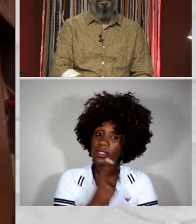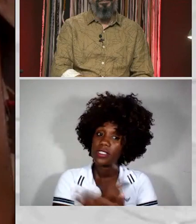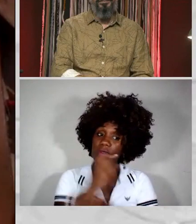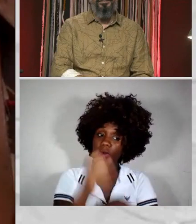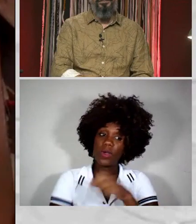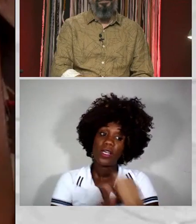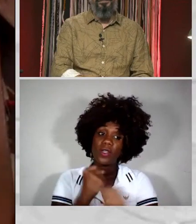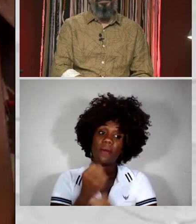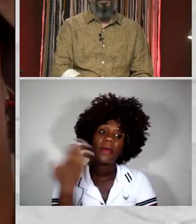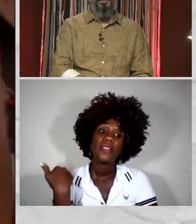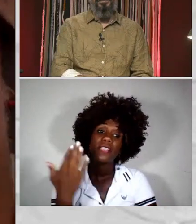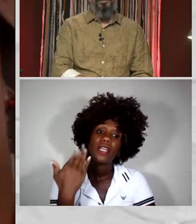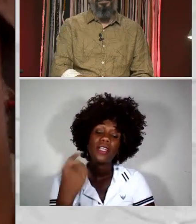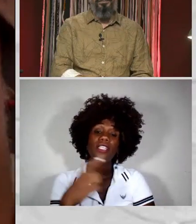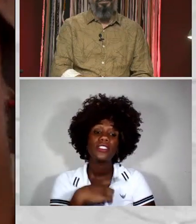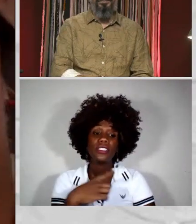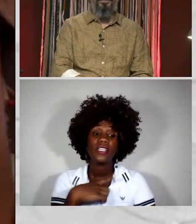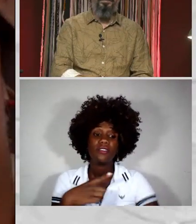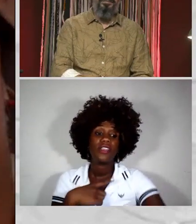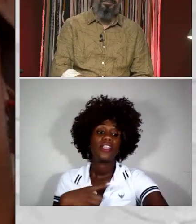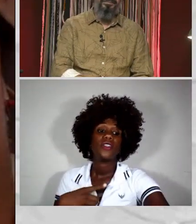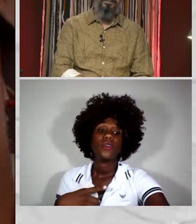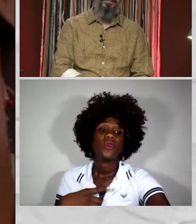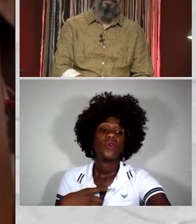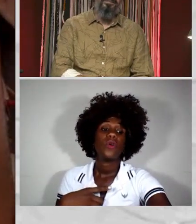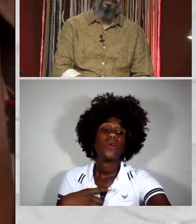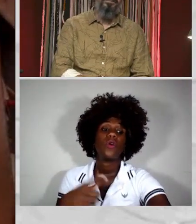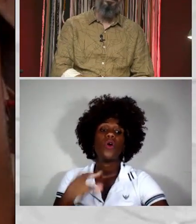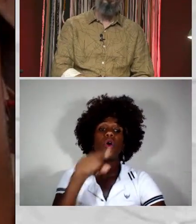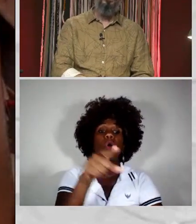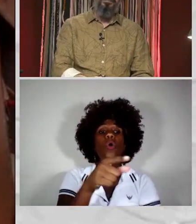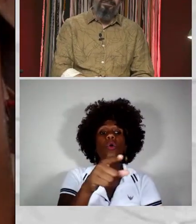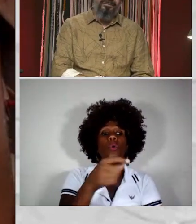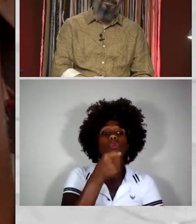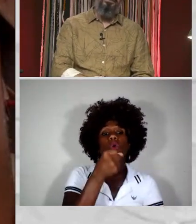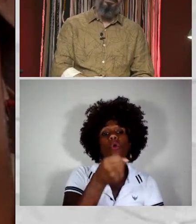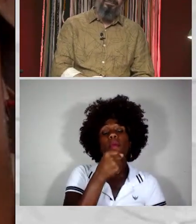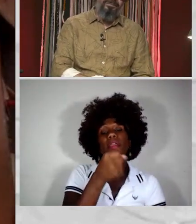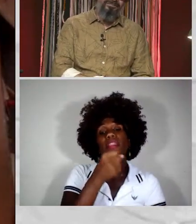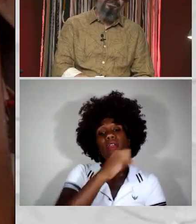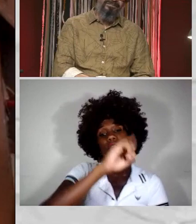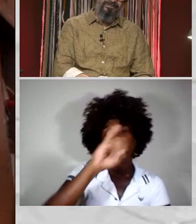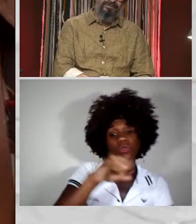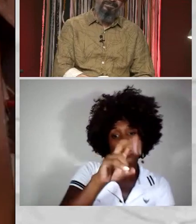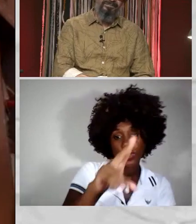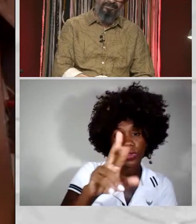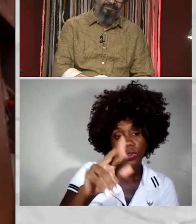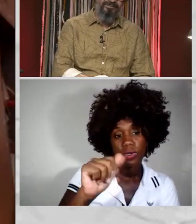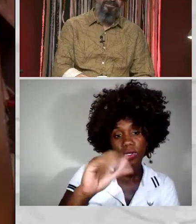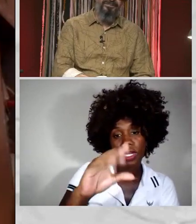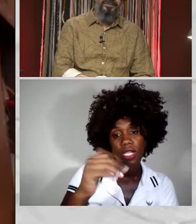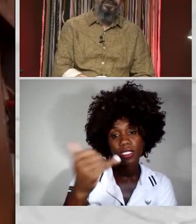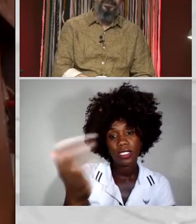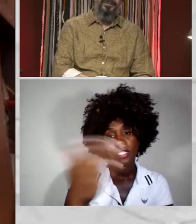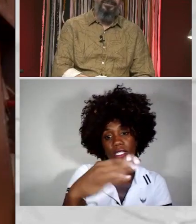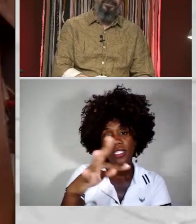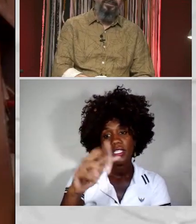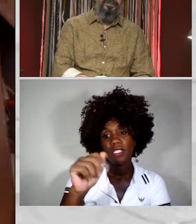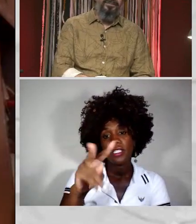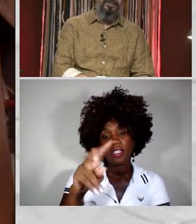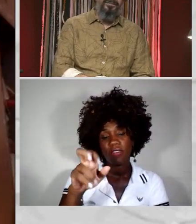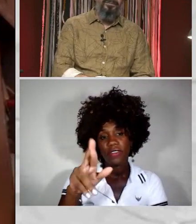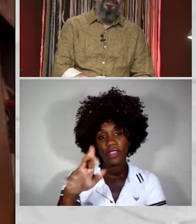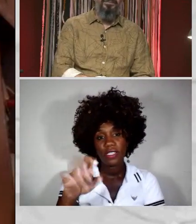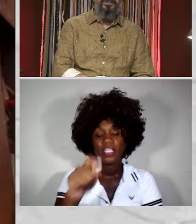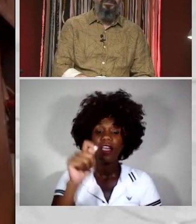por exemplo, é a gente ter feito um documentário sobre o Juraci Tavares, mestre, cantor e compositor baiano, que foi um homenageado da